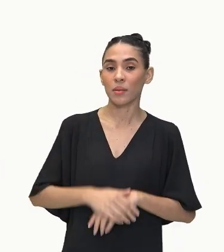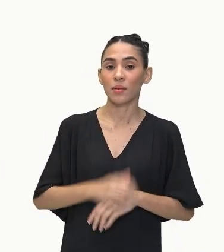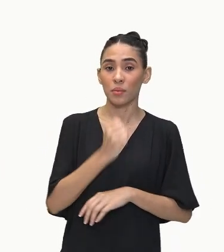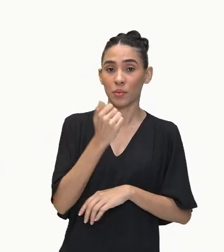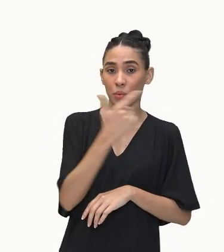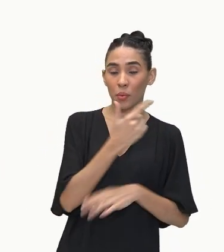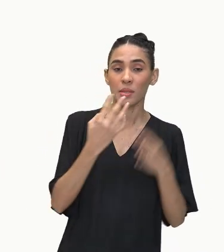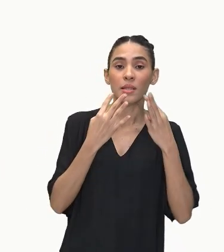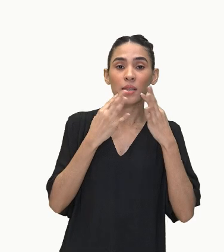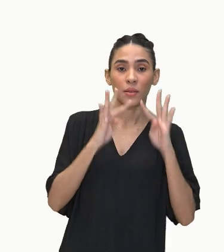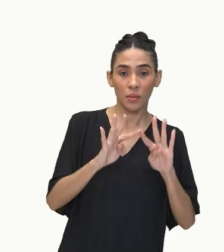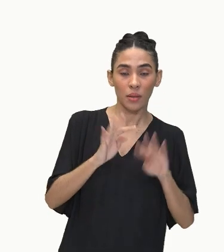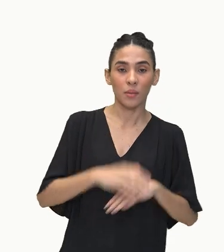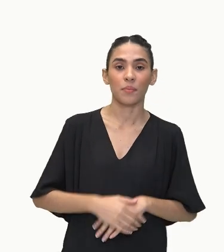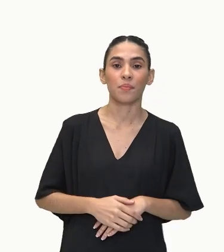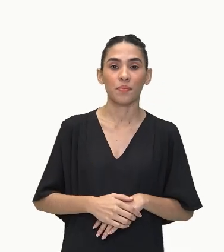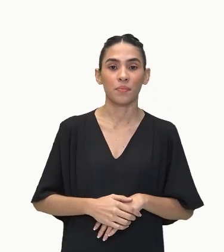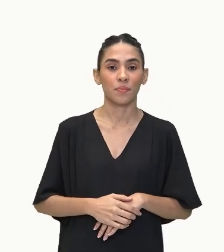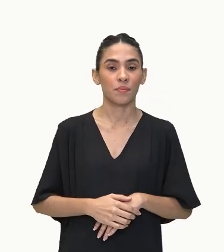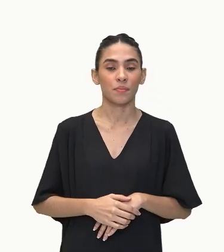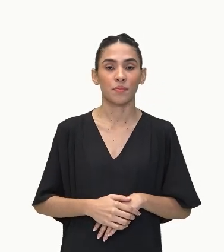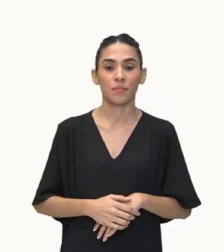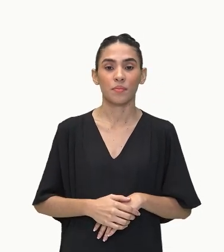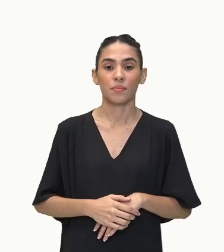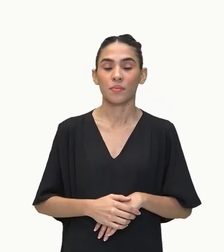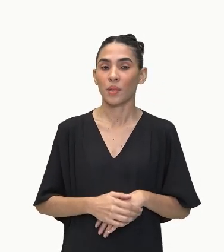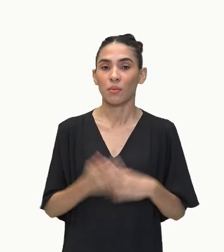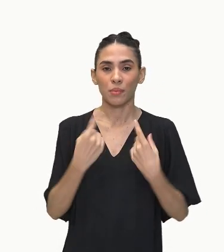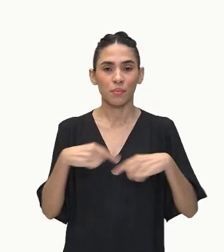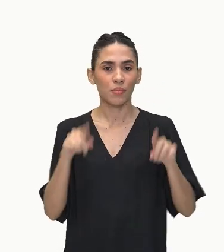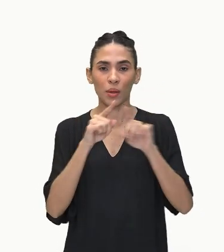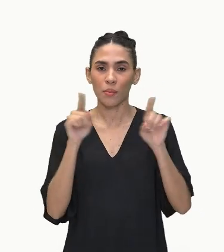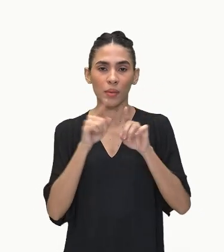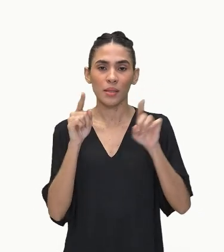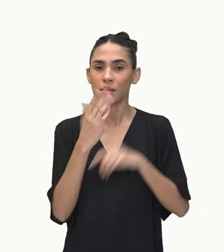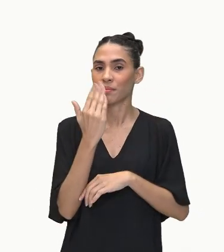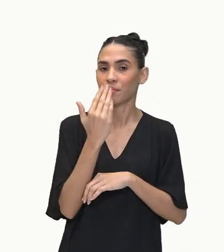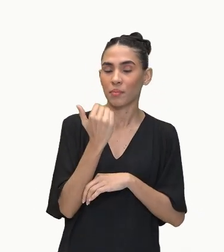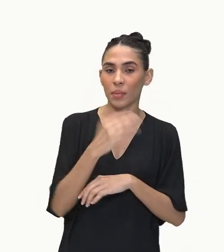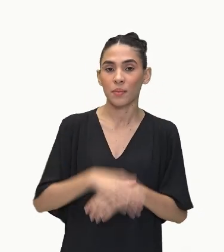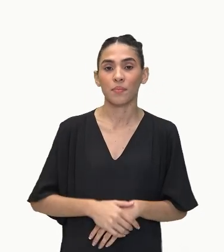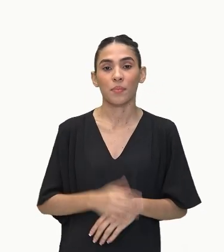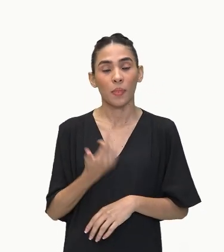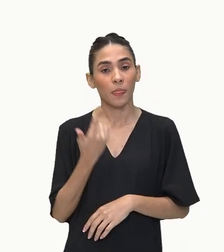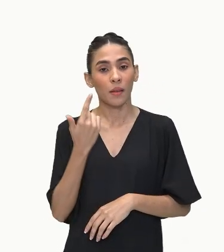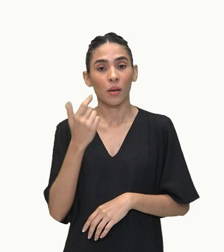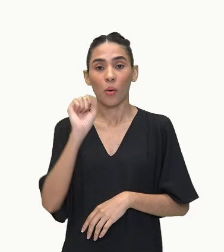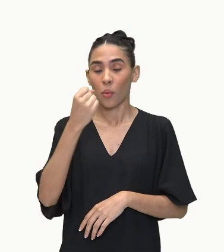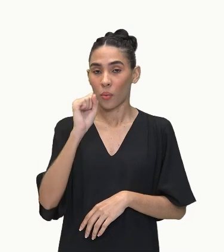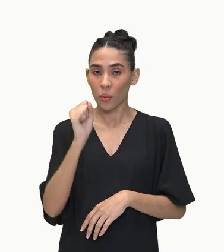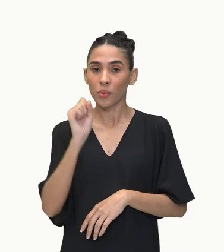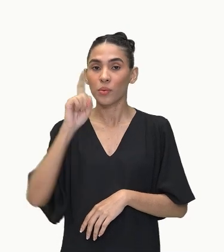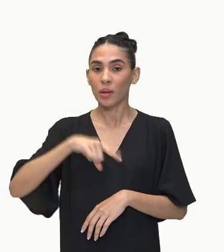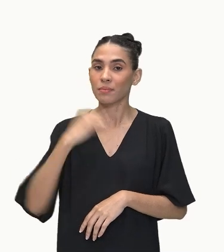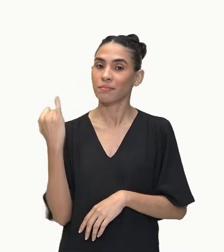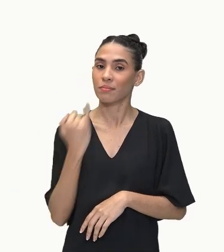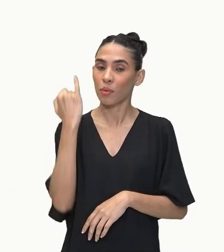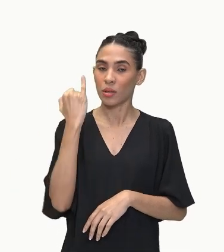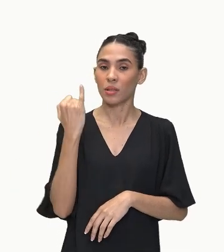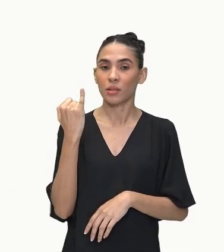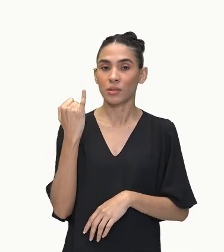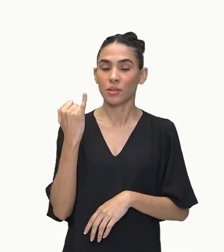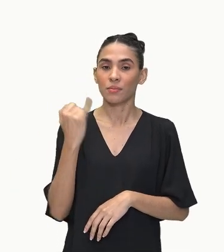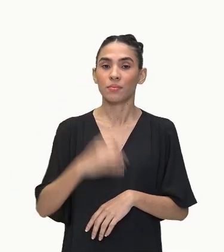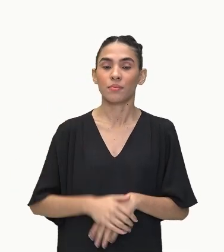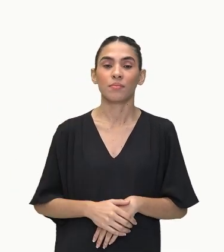os naturais, então não é essencial a gente ir atrás através da alimentação, e 8 são os